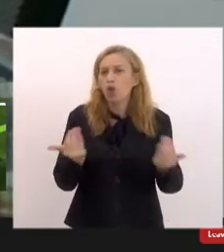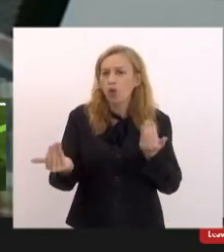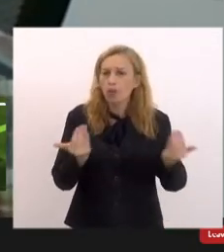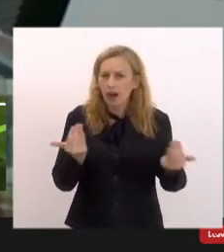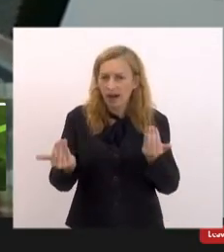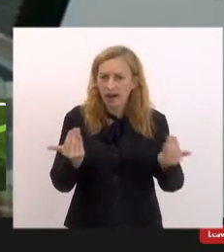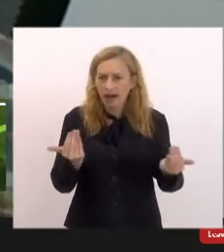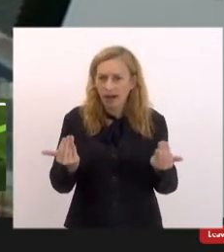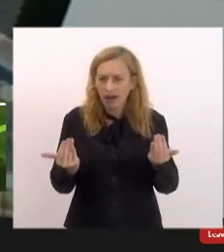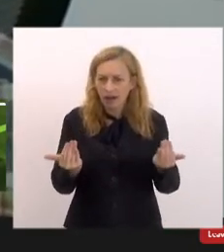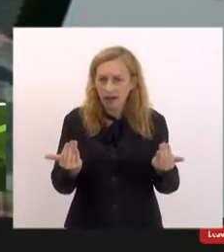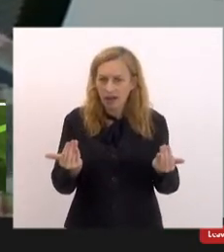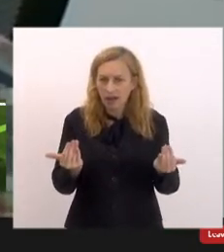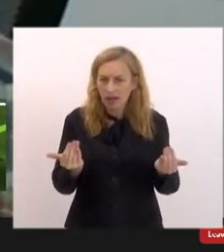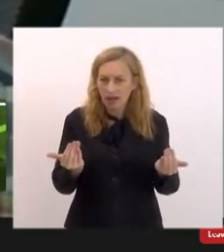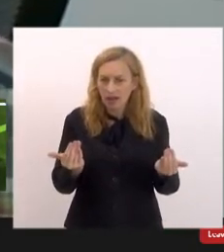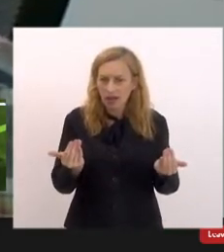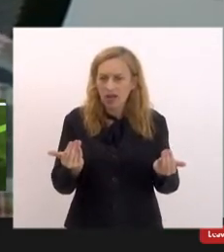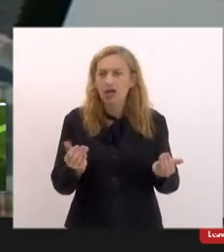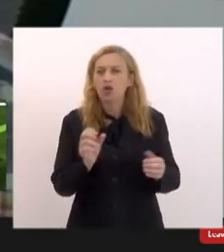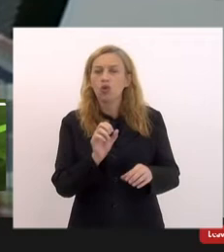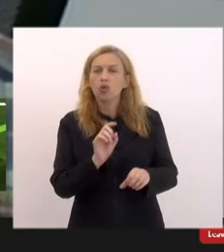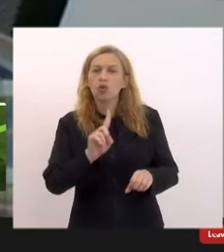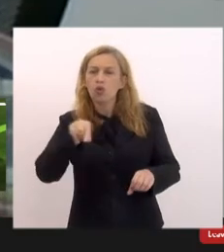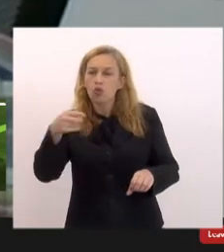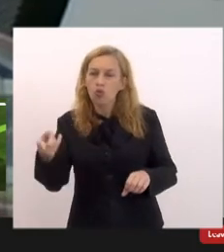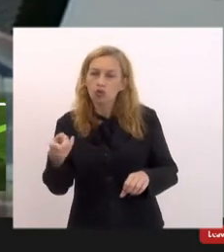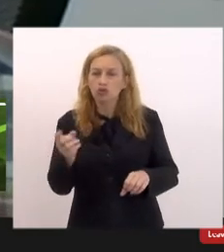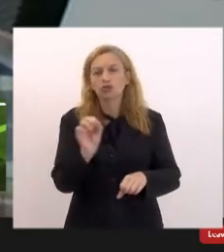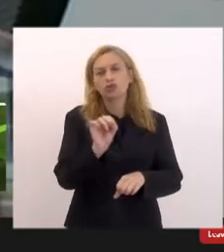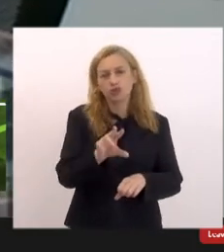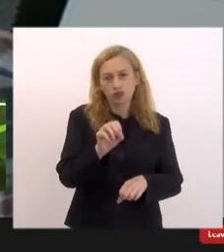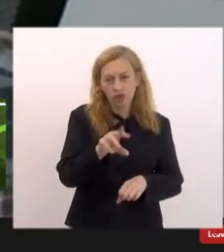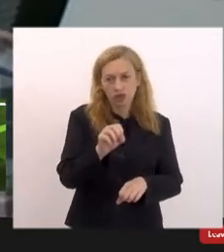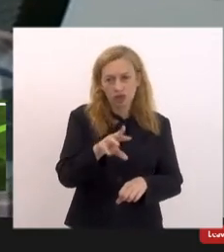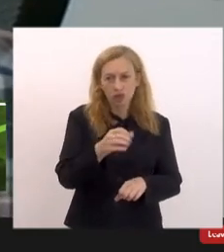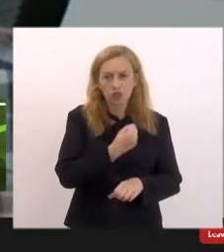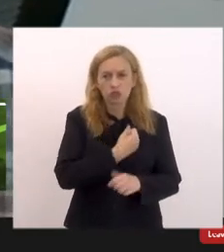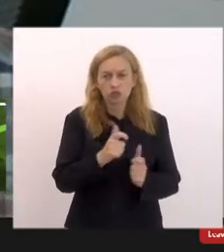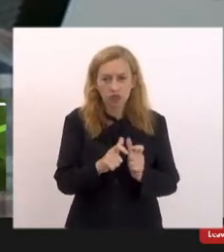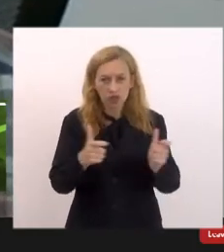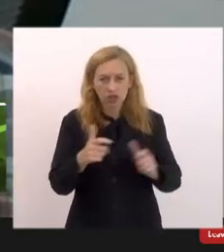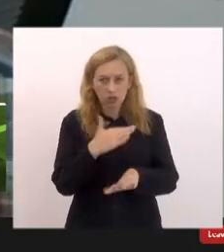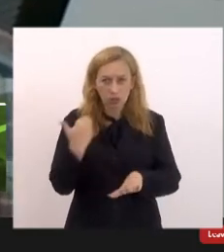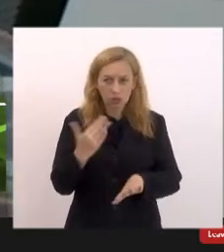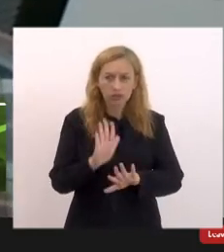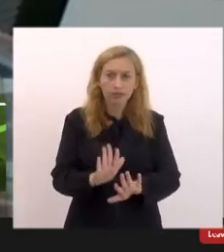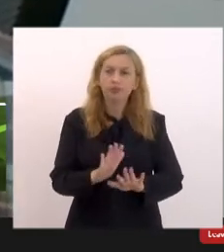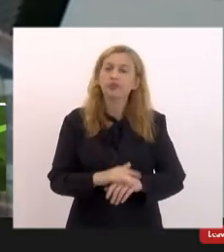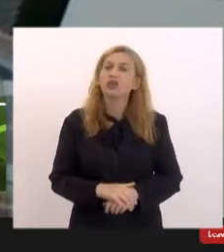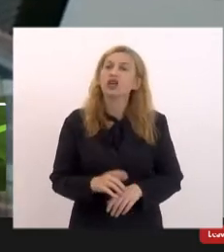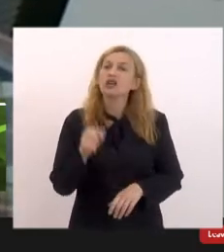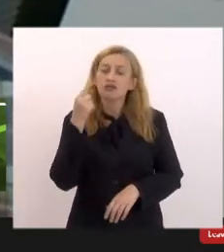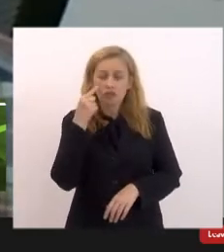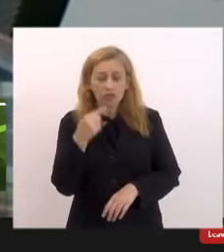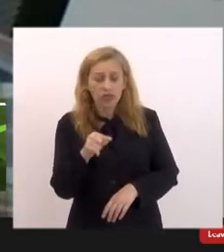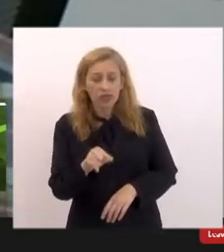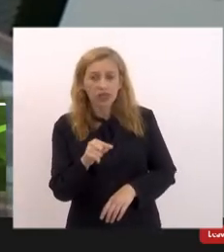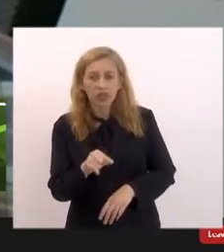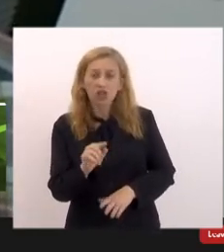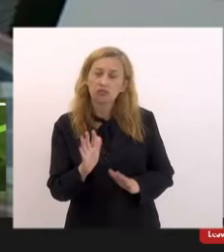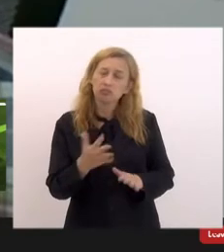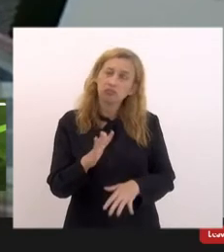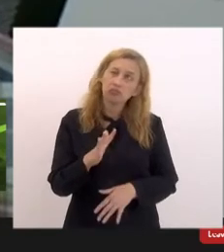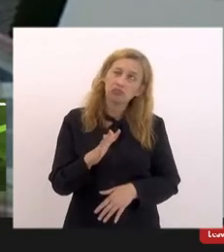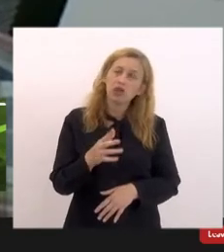original, que era de 2,5, então uma velocidade de transmissão muito grande. Chegamos a ter aqui em torno